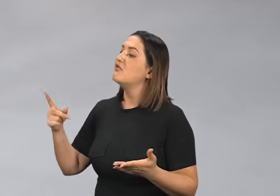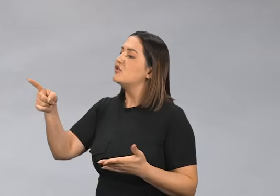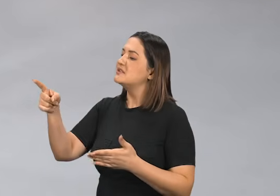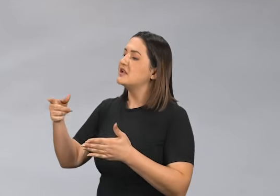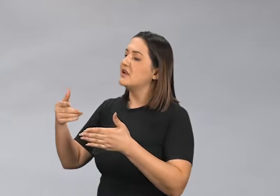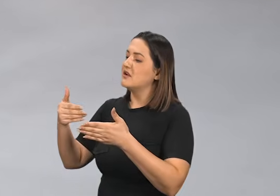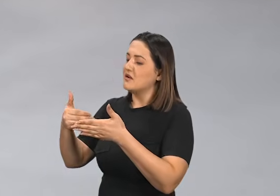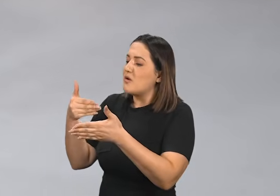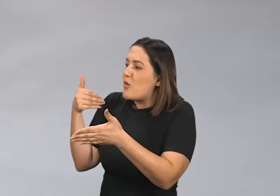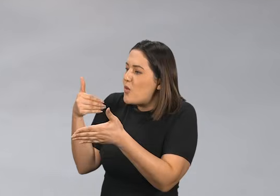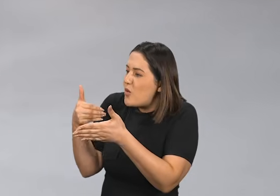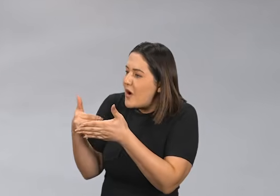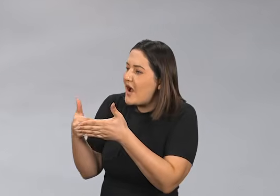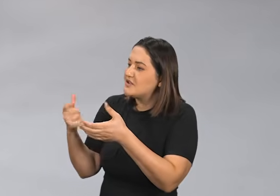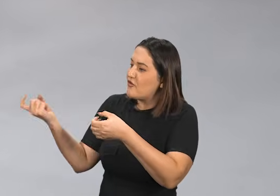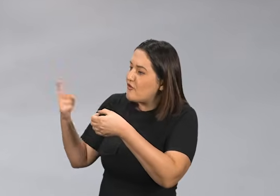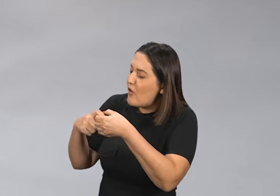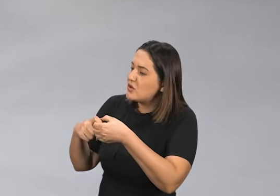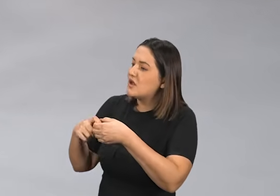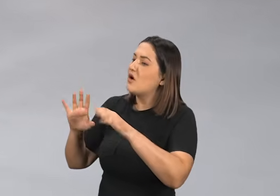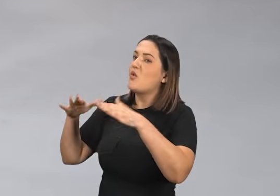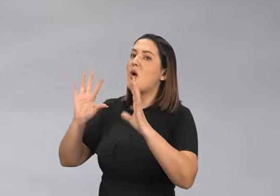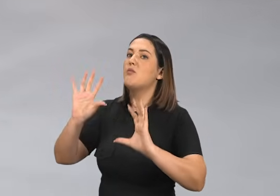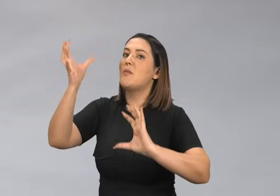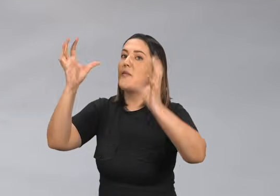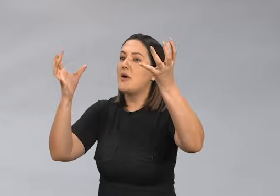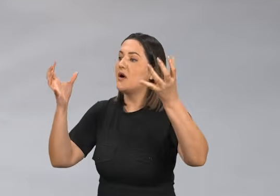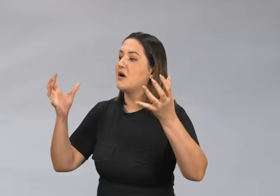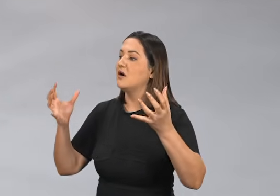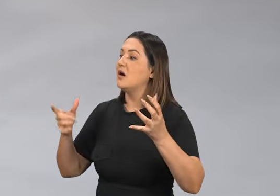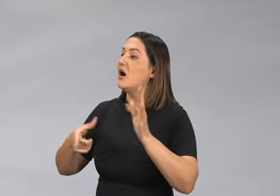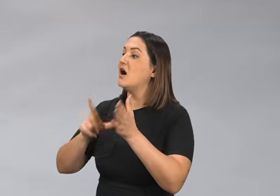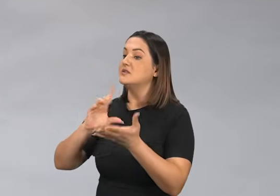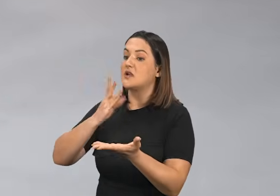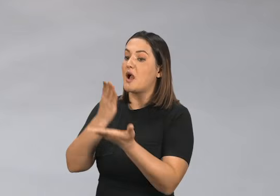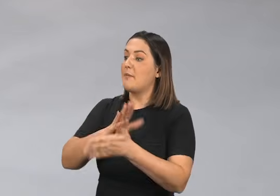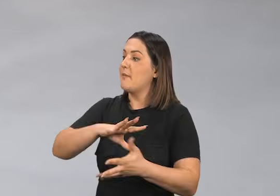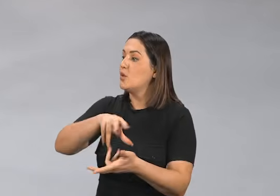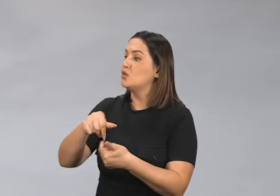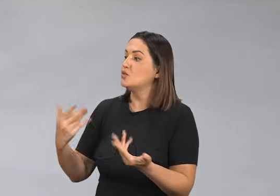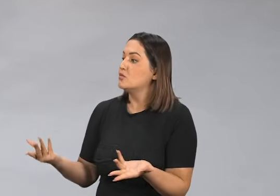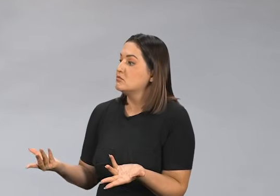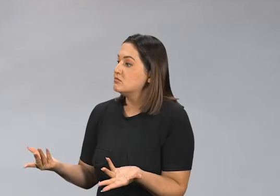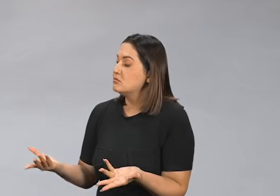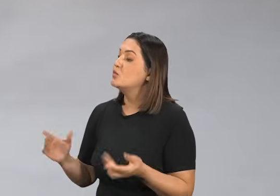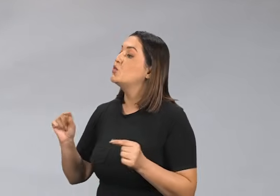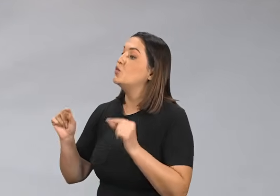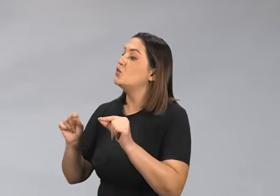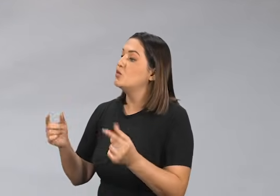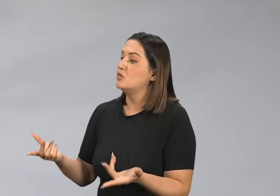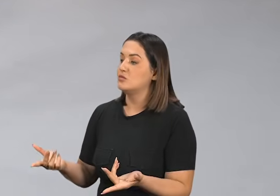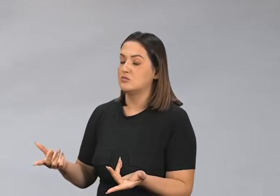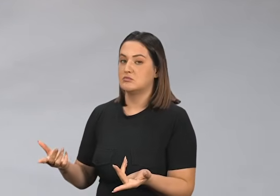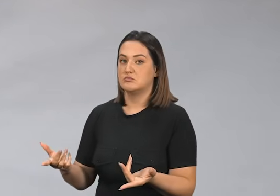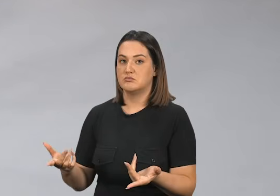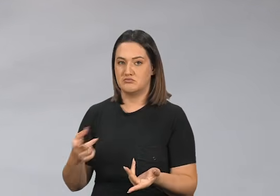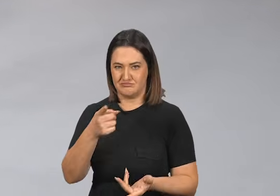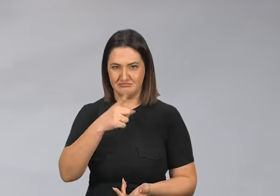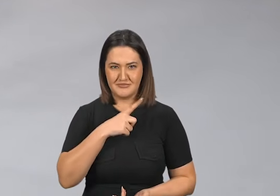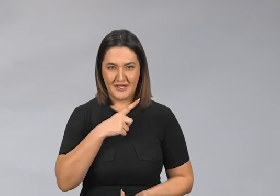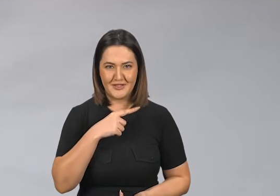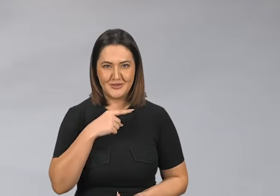que sinal haverá da tua vinda e do fim do mundo? Uau, que pergunta, gostei da pergunta. E eu também tenho a mesma pergunta que